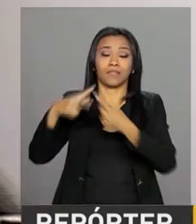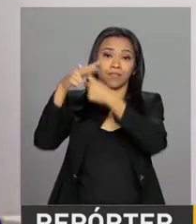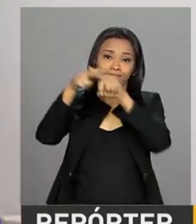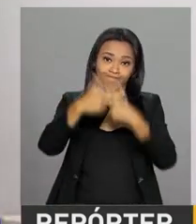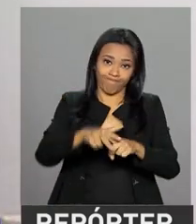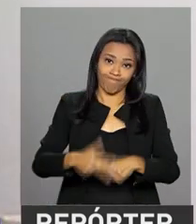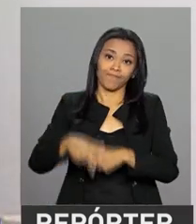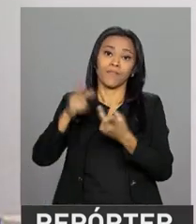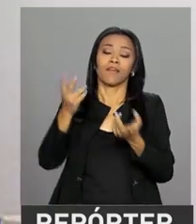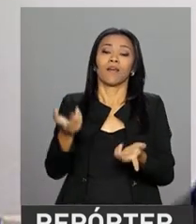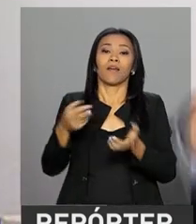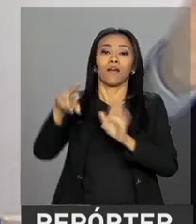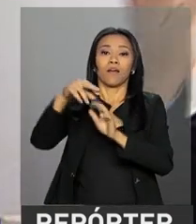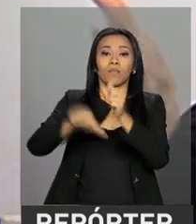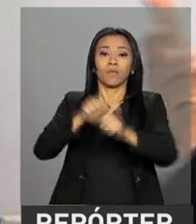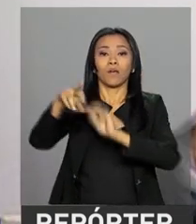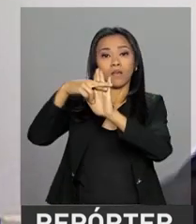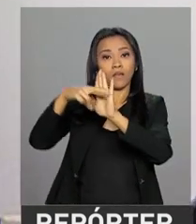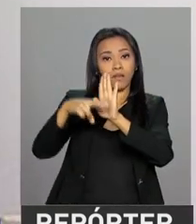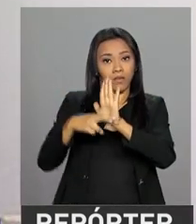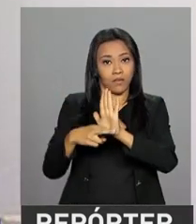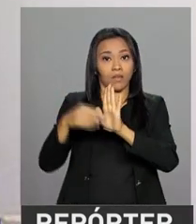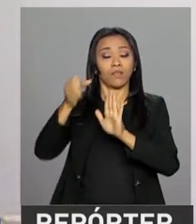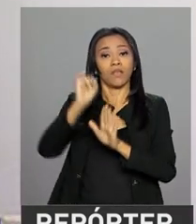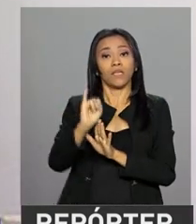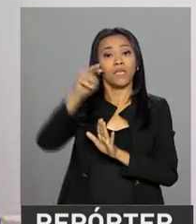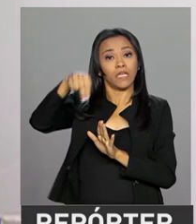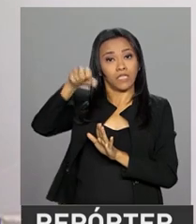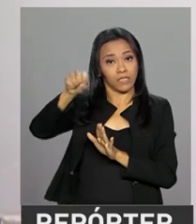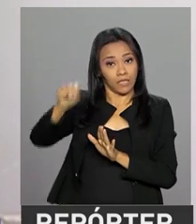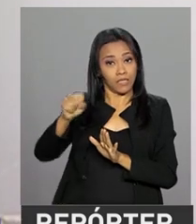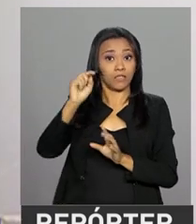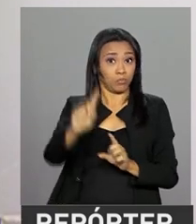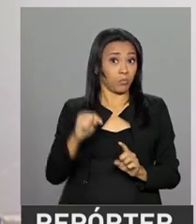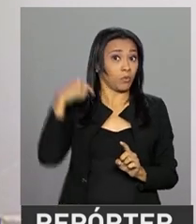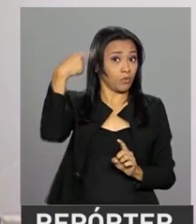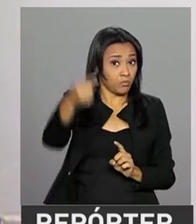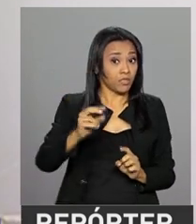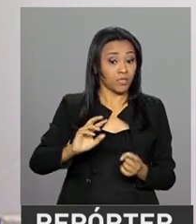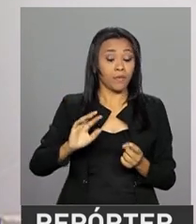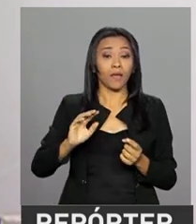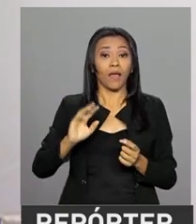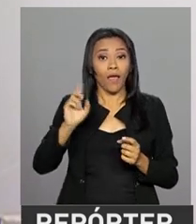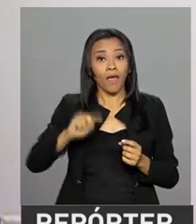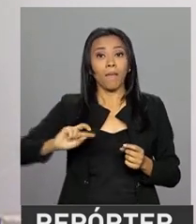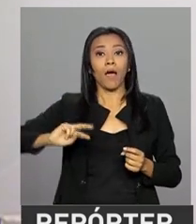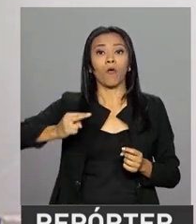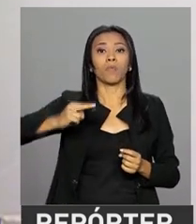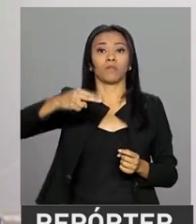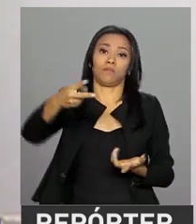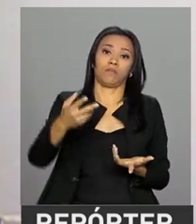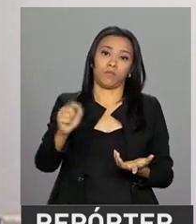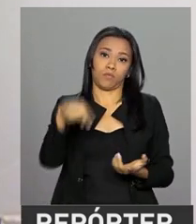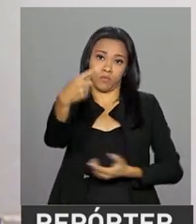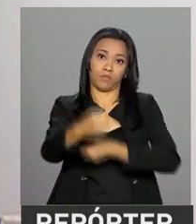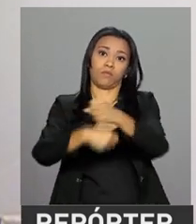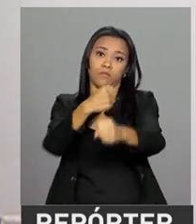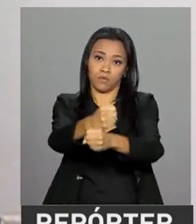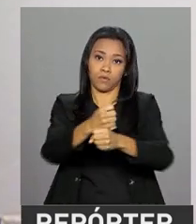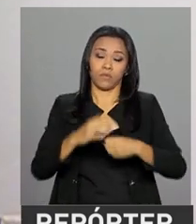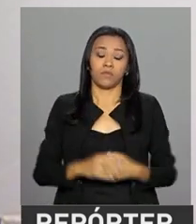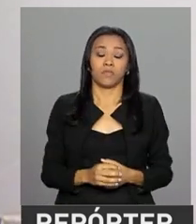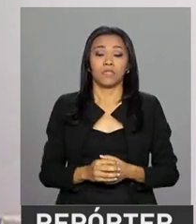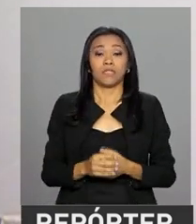por cento da despesa este ano e vai passar disso o ano que vem provavelmente vai ser maior de 58 por cento ano que vem e tem